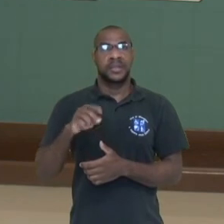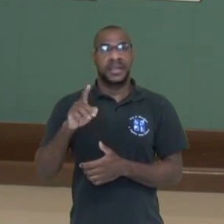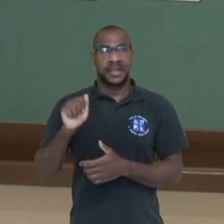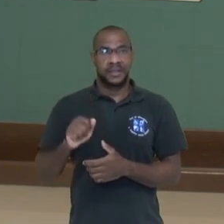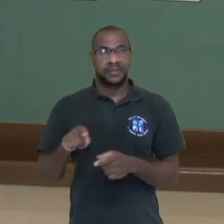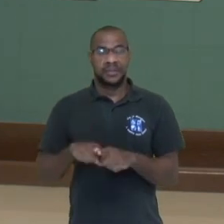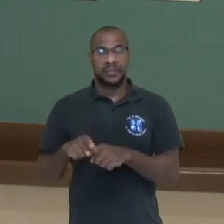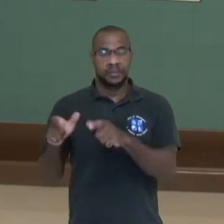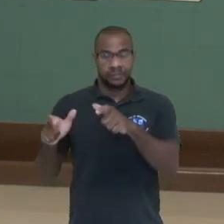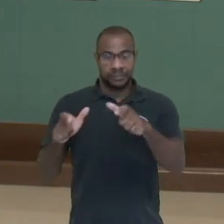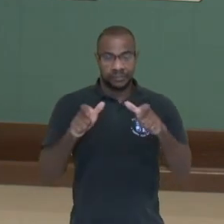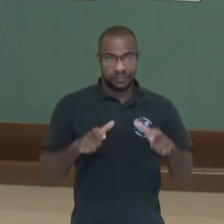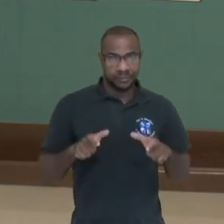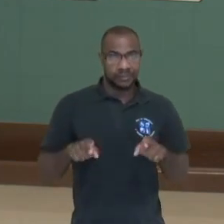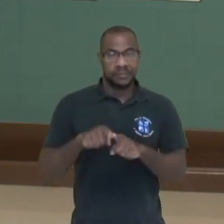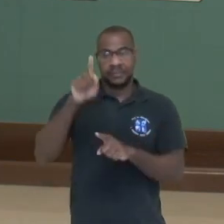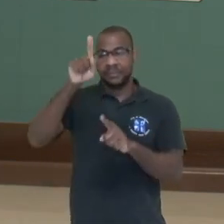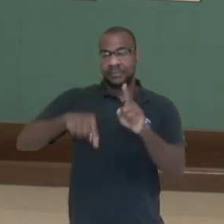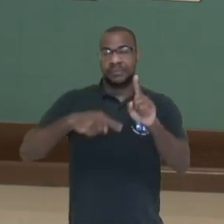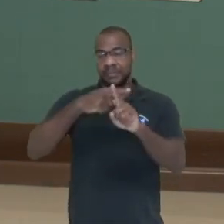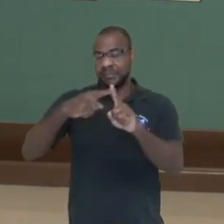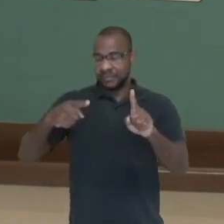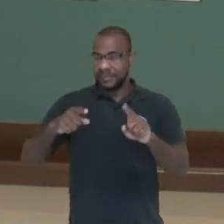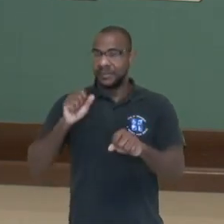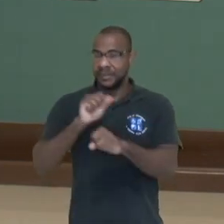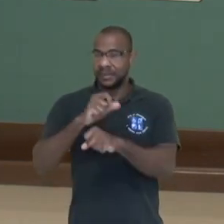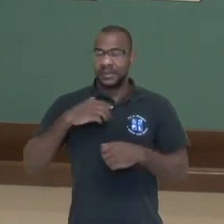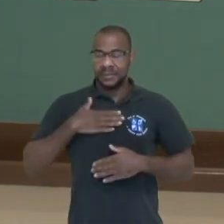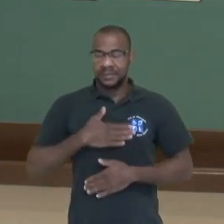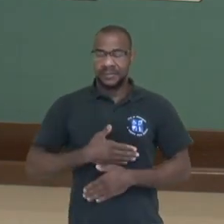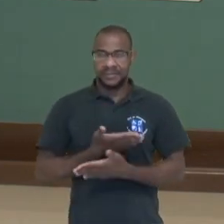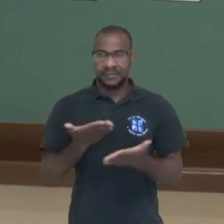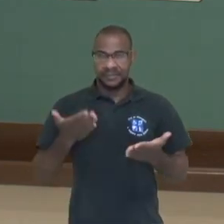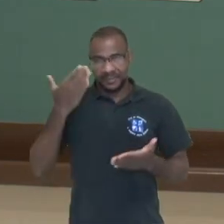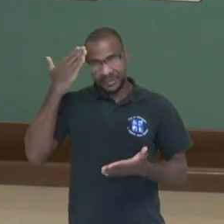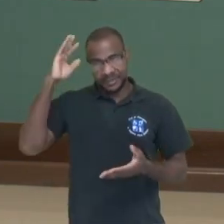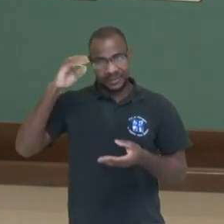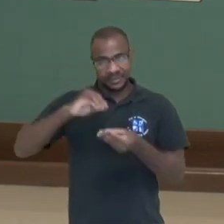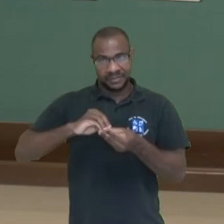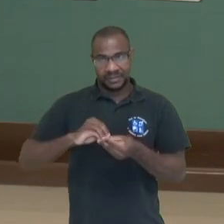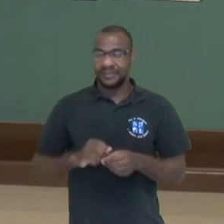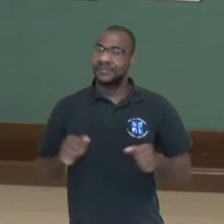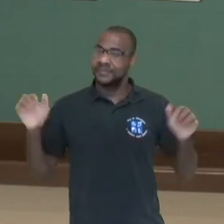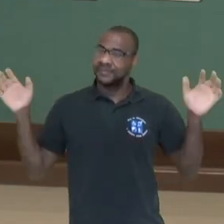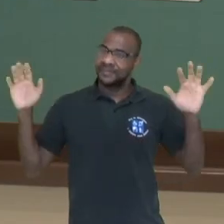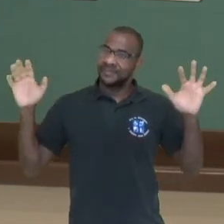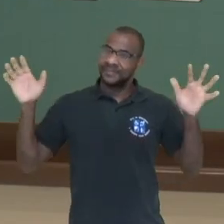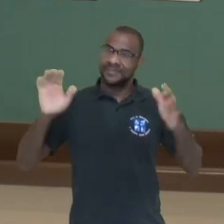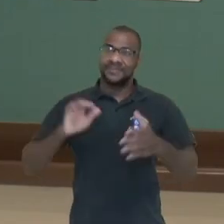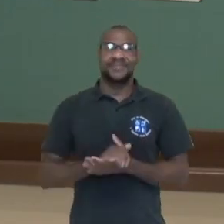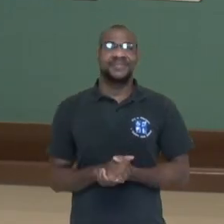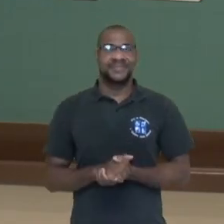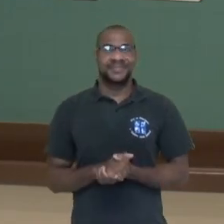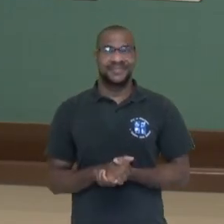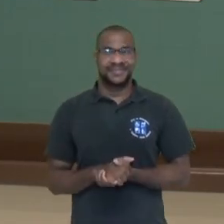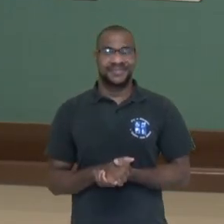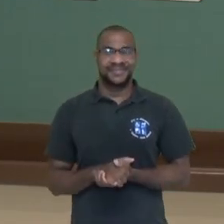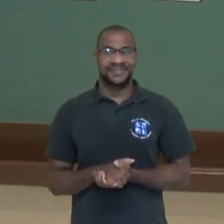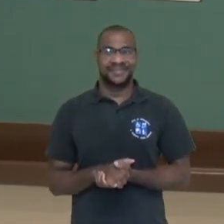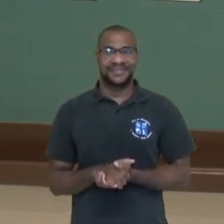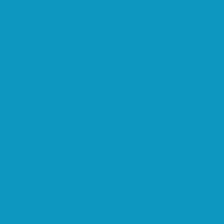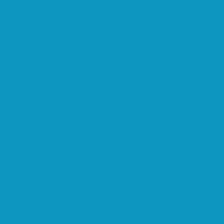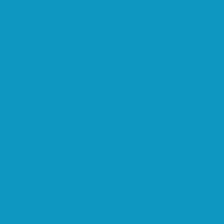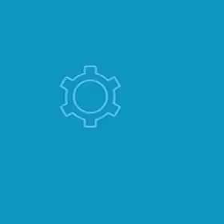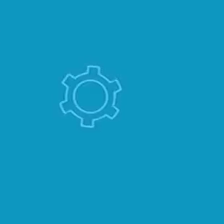pontos no plano. Espero que vocês tenham entendido, que vocês tenham gostado e aguardo vocês na próxima aula. Até mais!